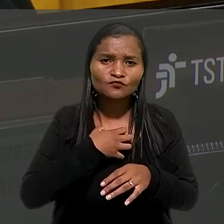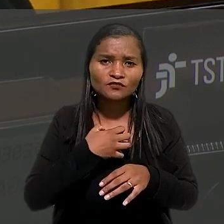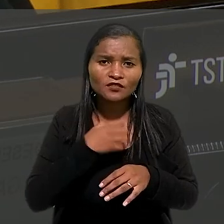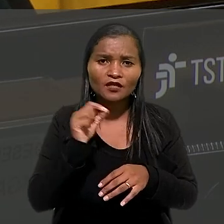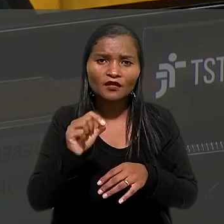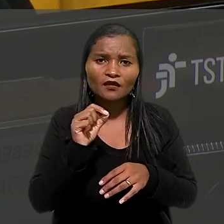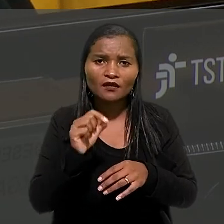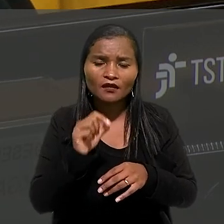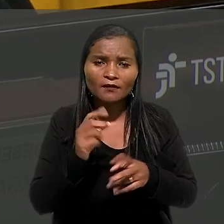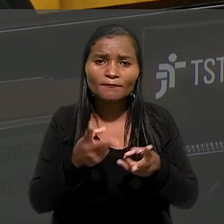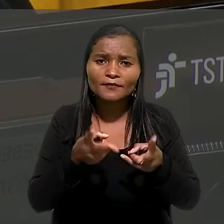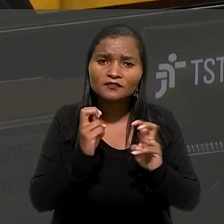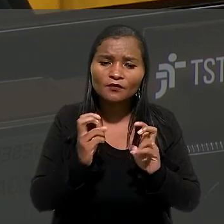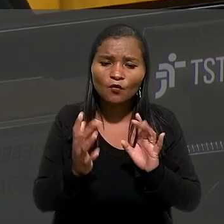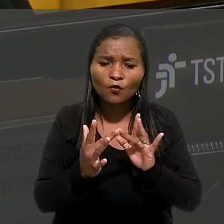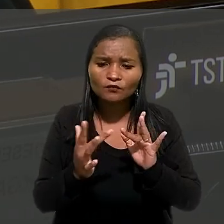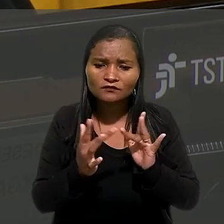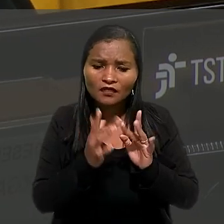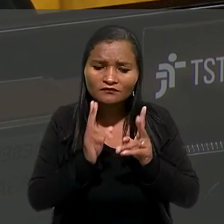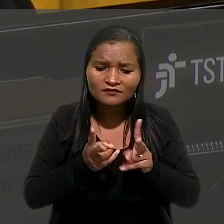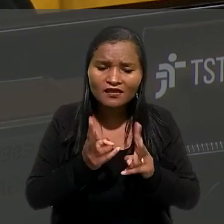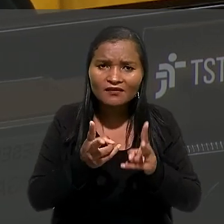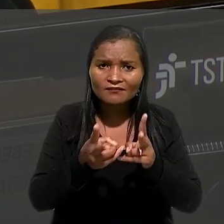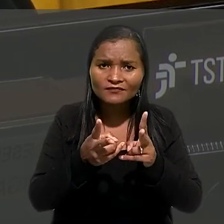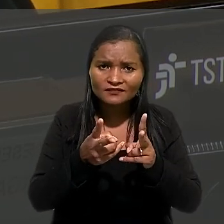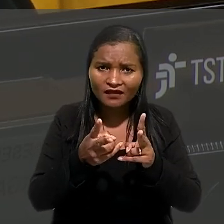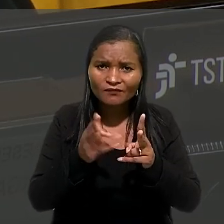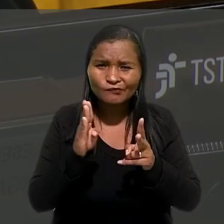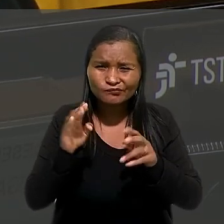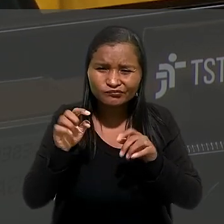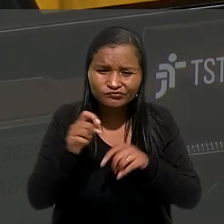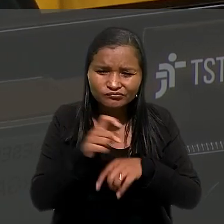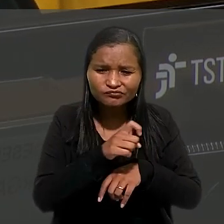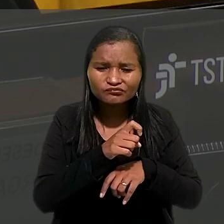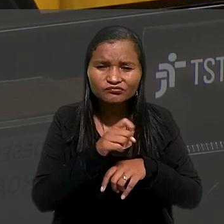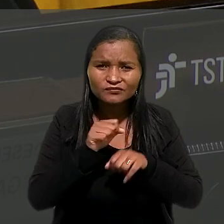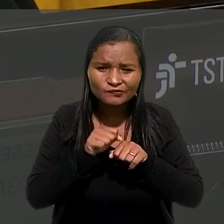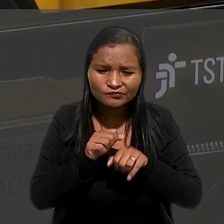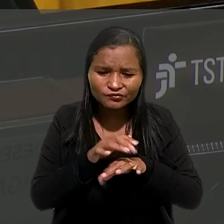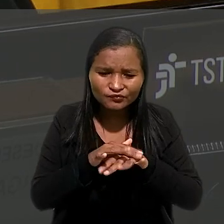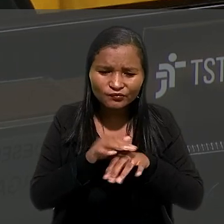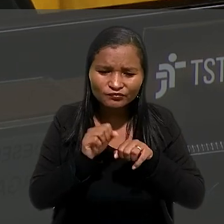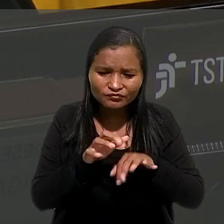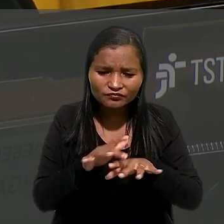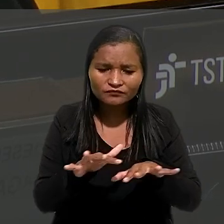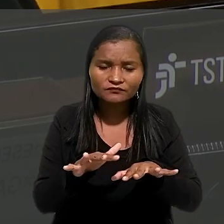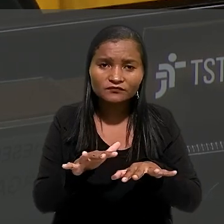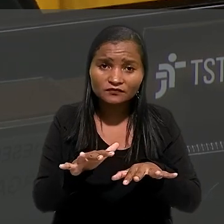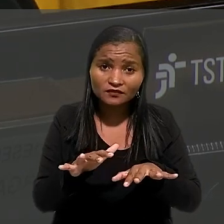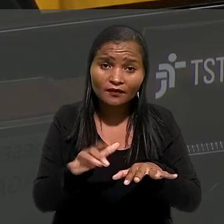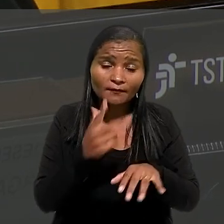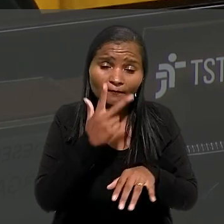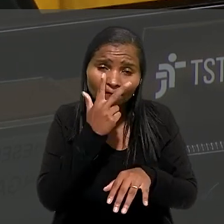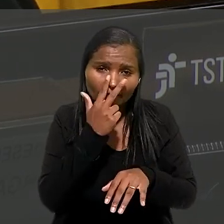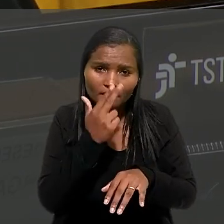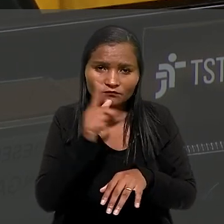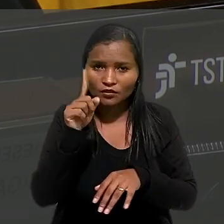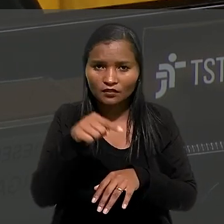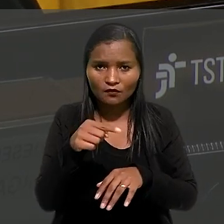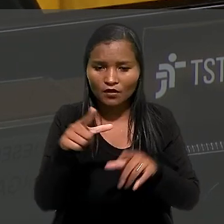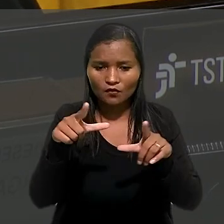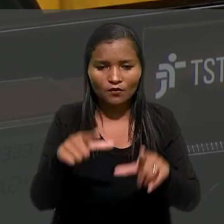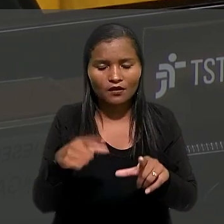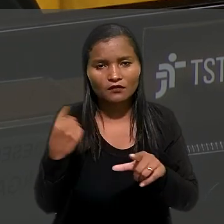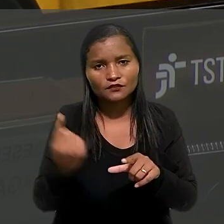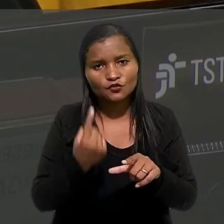que, constatado o contato permanente com os agentes biológicos infecto-contagiosos, ainda que não seja em área